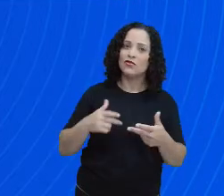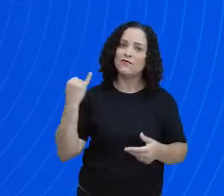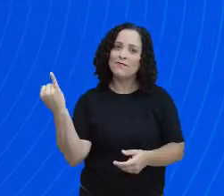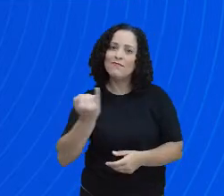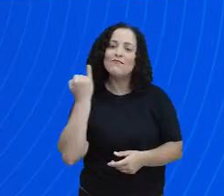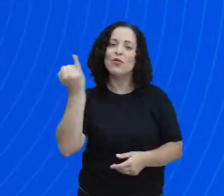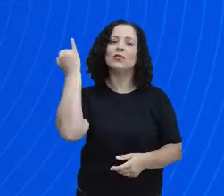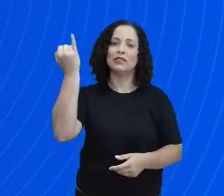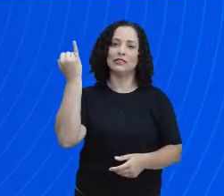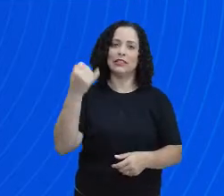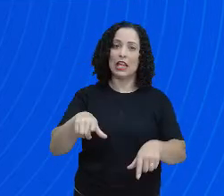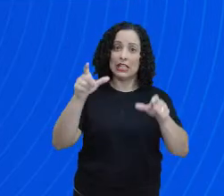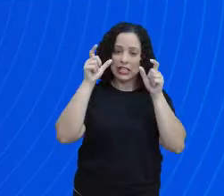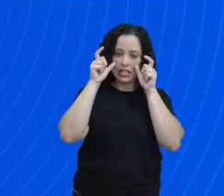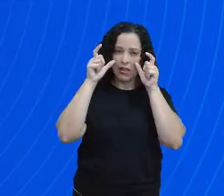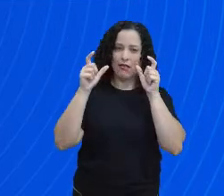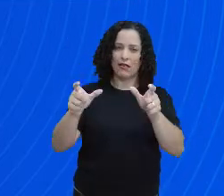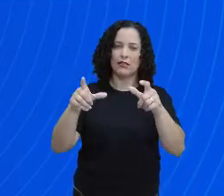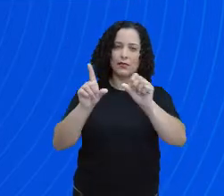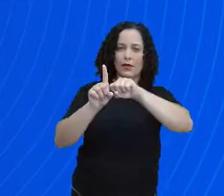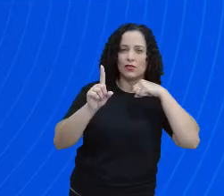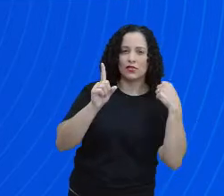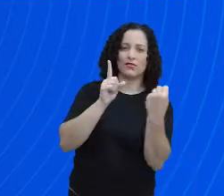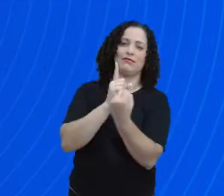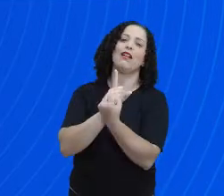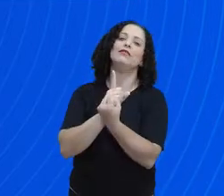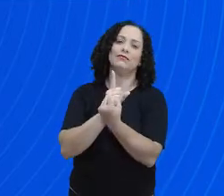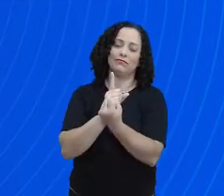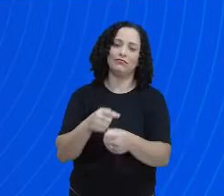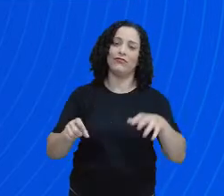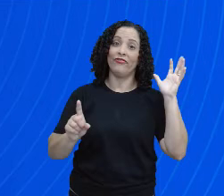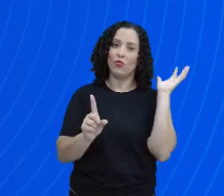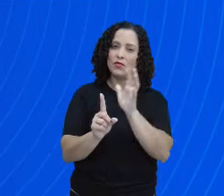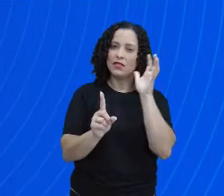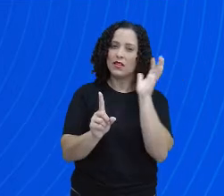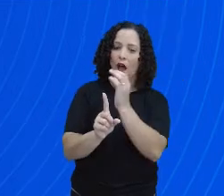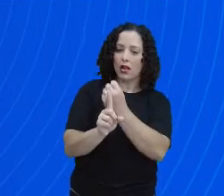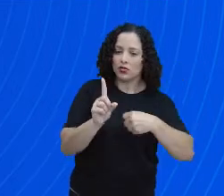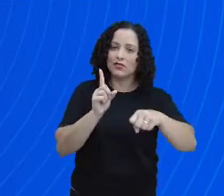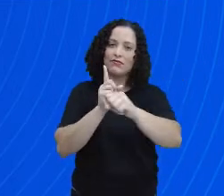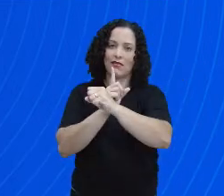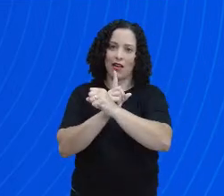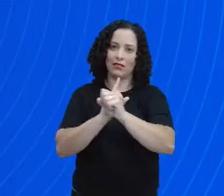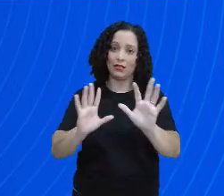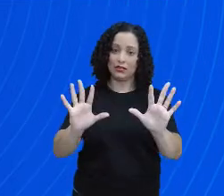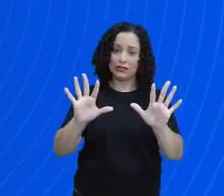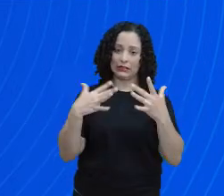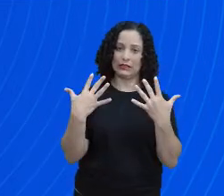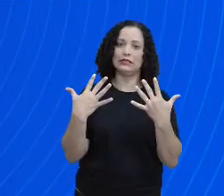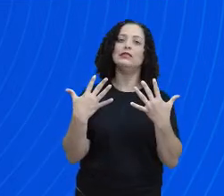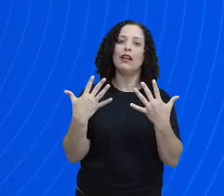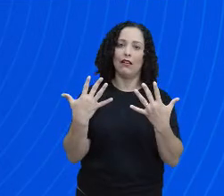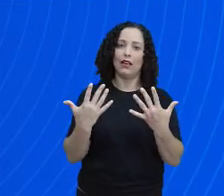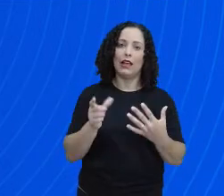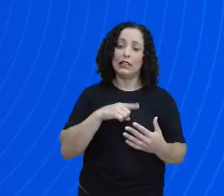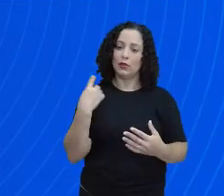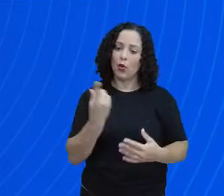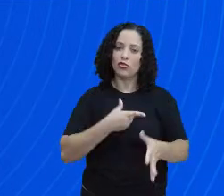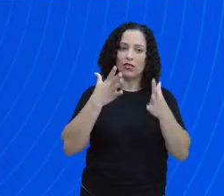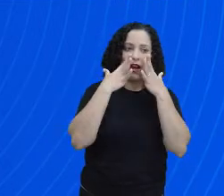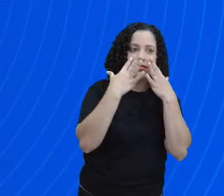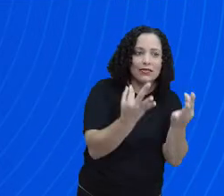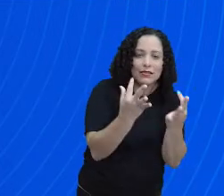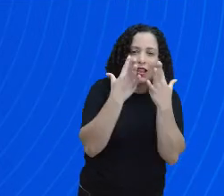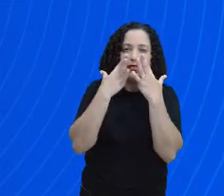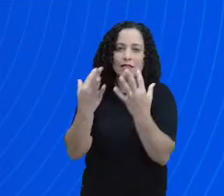interessam diretamente aí na sociedade, impactam diretamente na sociedade e chamam a nossa atenção. Tá? Mas não só essa parte